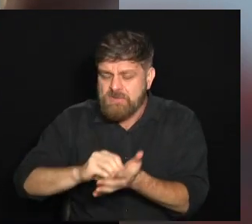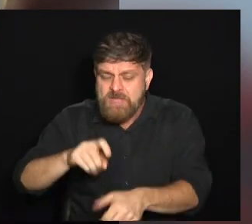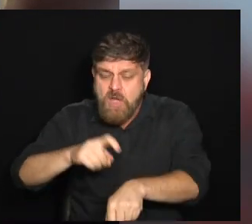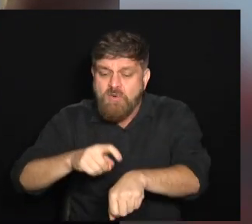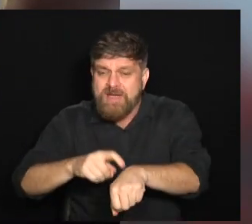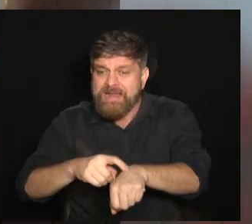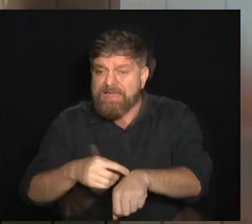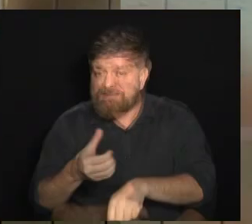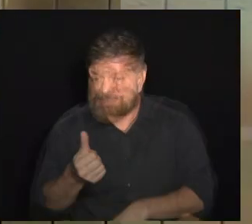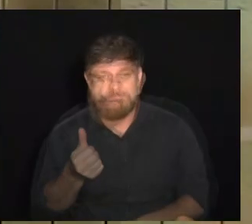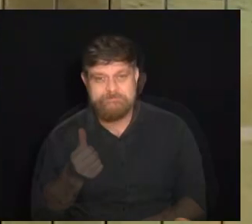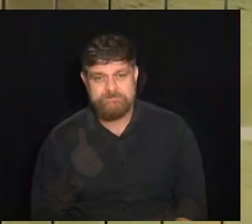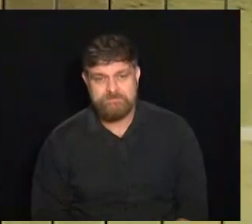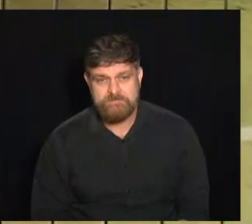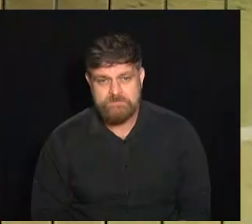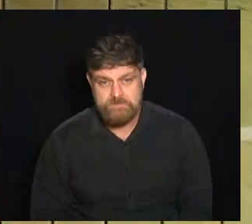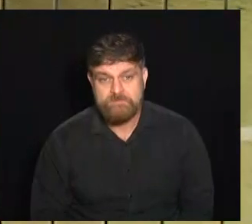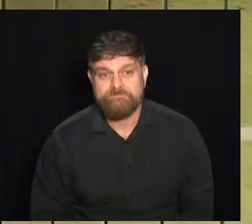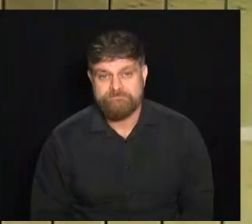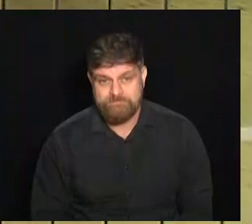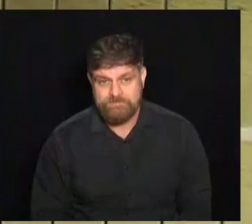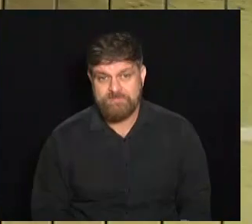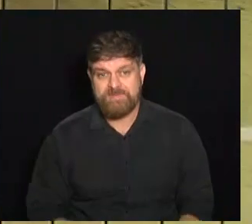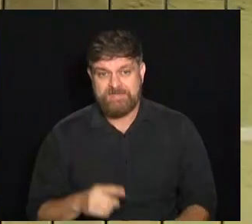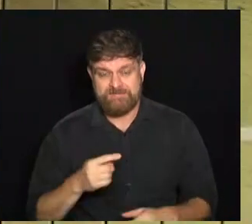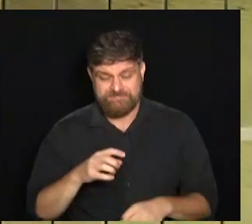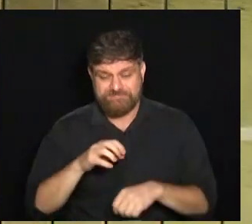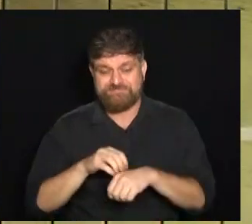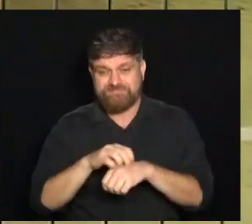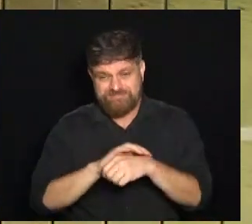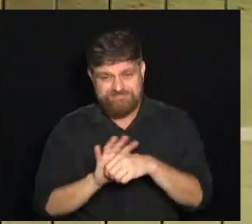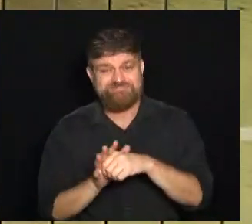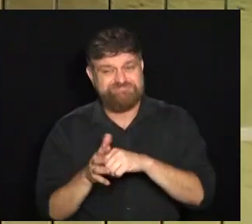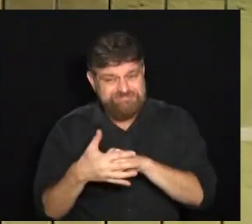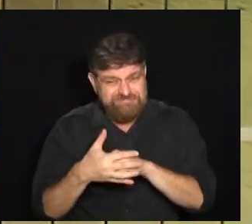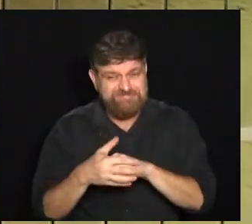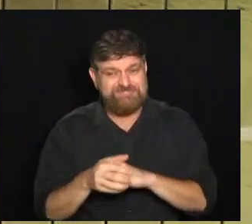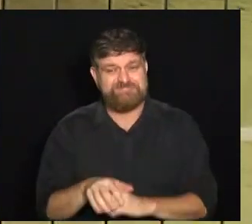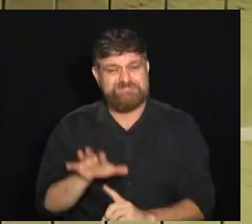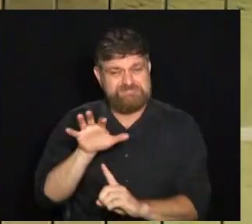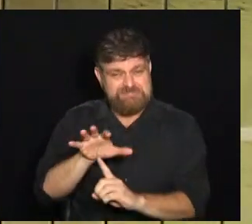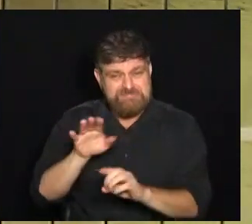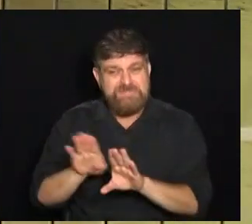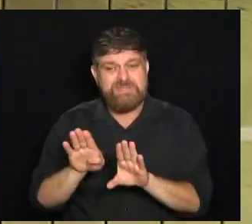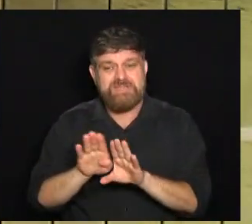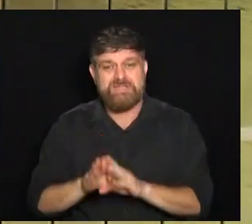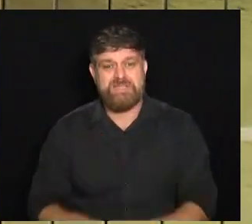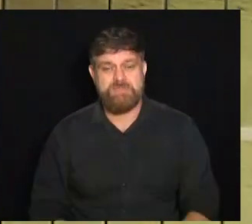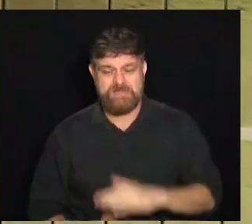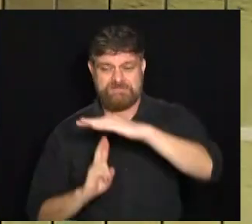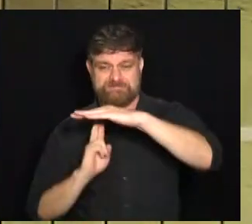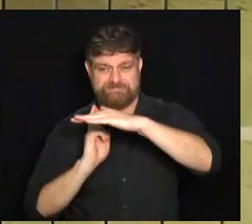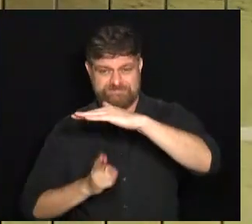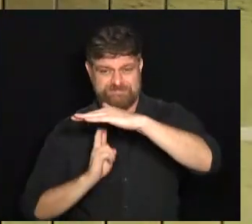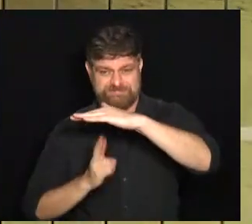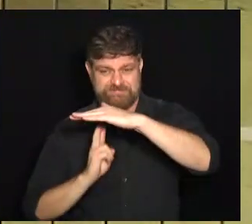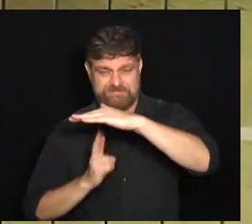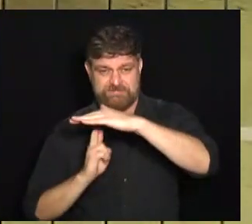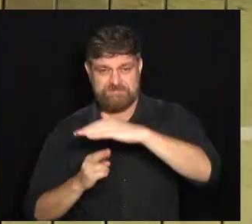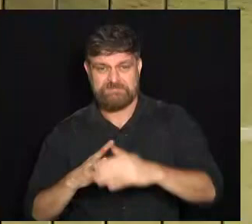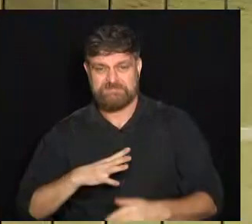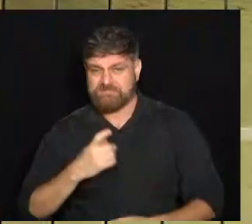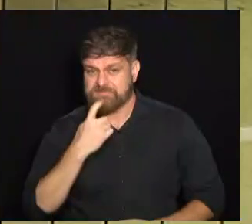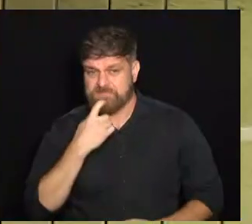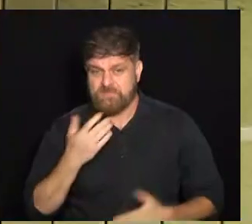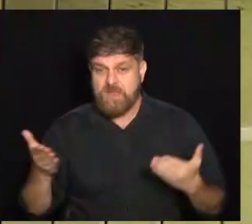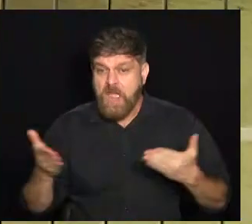6 horas da manhã. Os reflexos do coronavírus também chegaram até o terminal rodoviário de Campinas. É para lá que